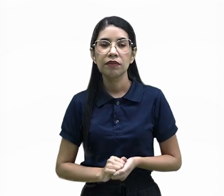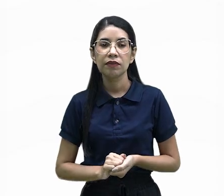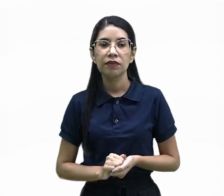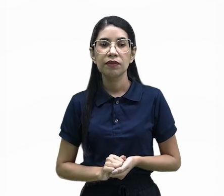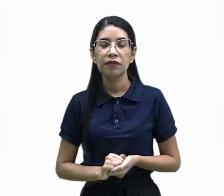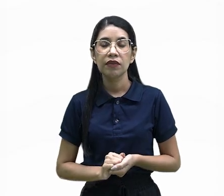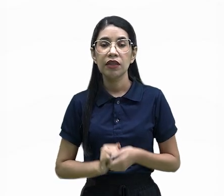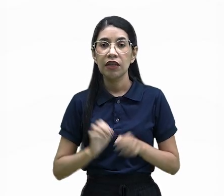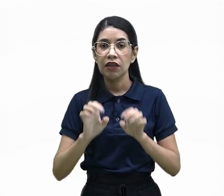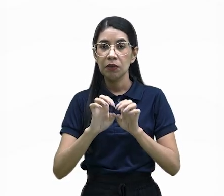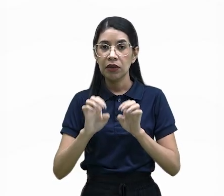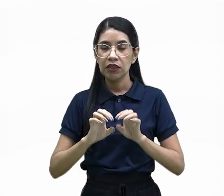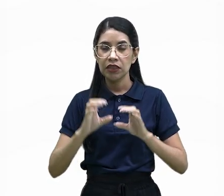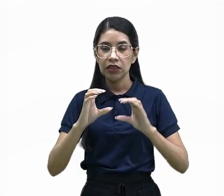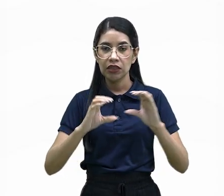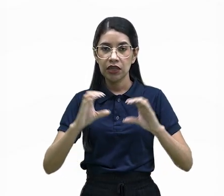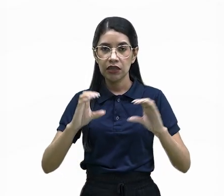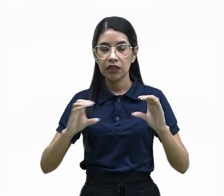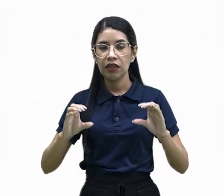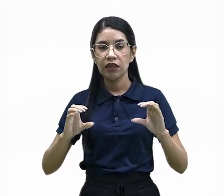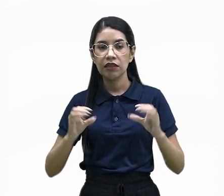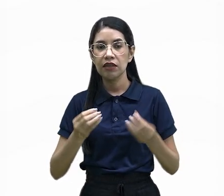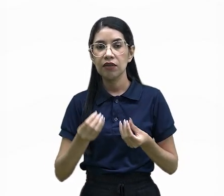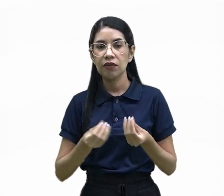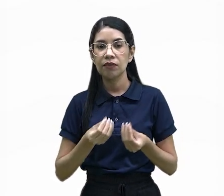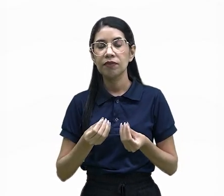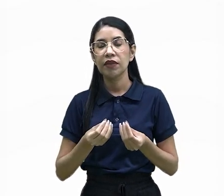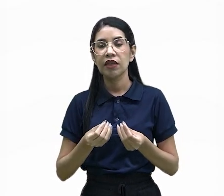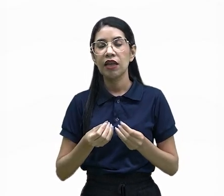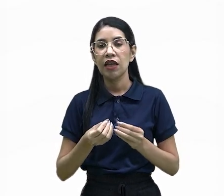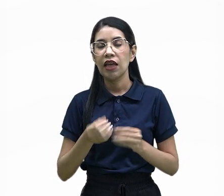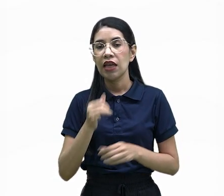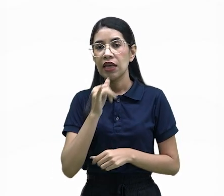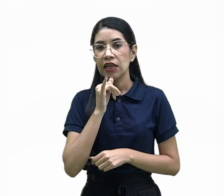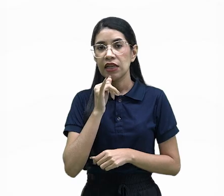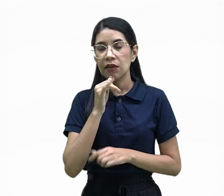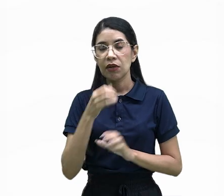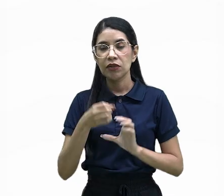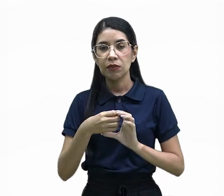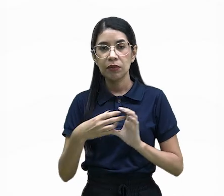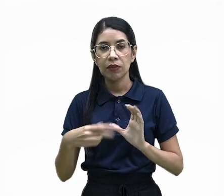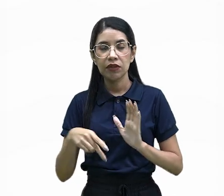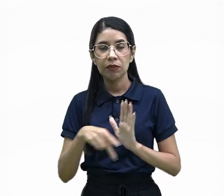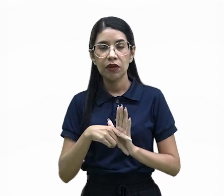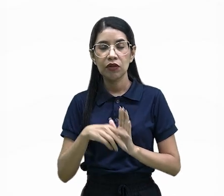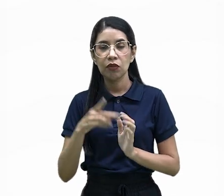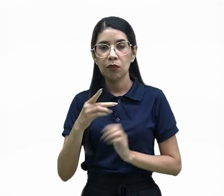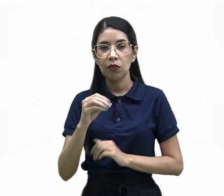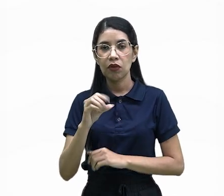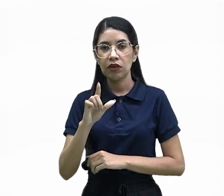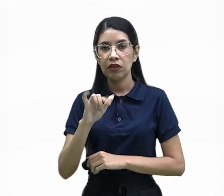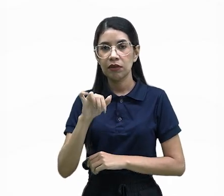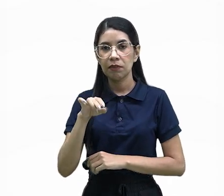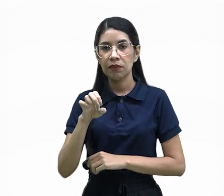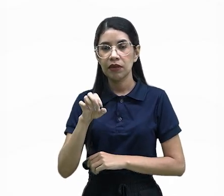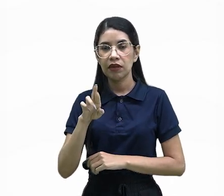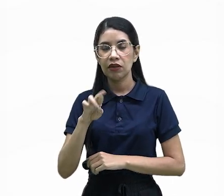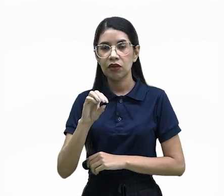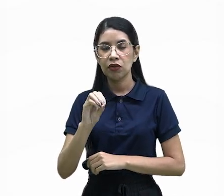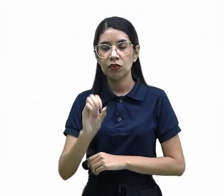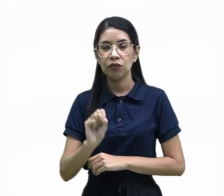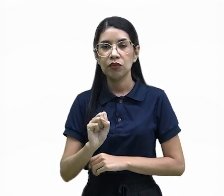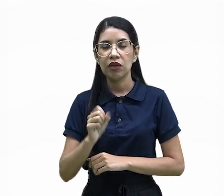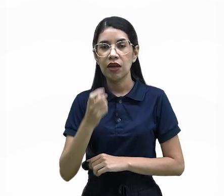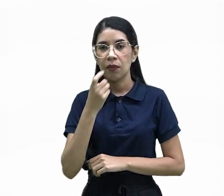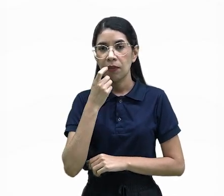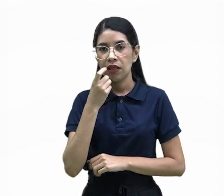Bom, a estrutura das cadeias carbônicas, ela determina, por exemplo, as propriedades dos polímeros, né? Os polímeros são os